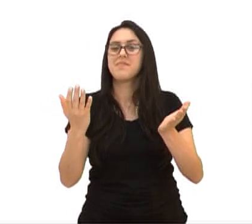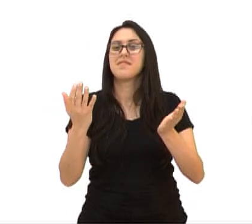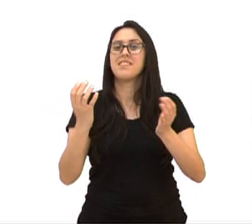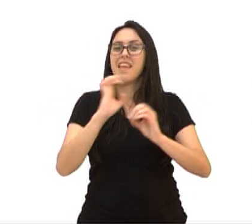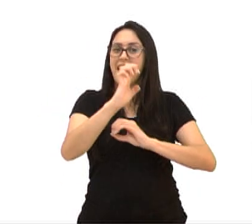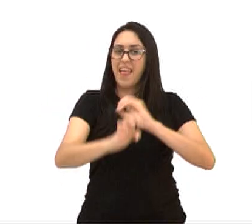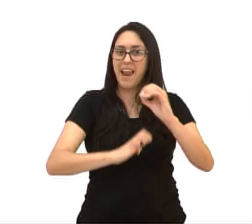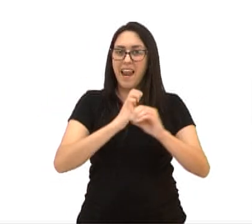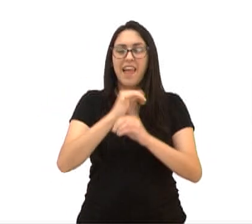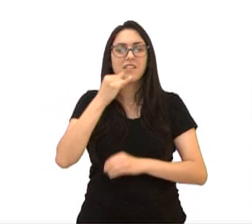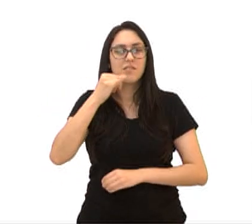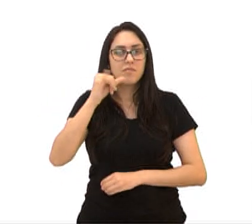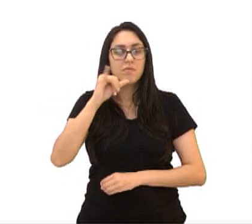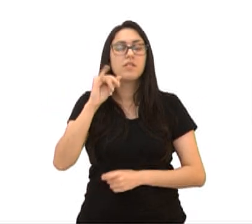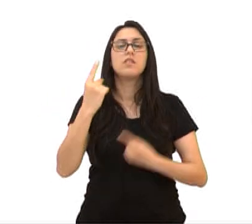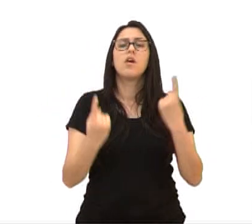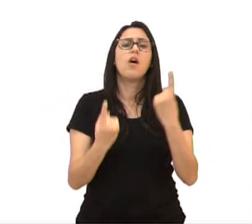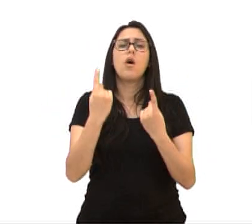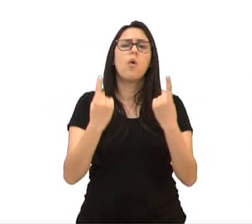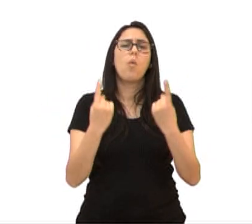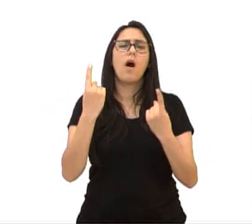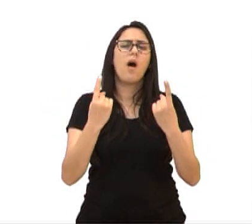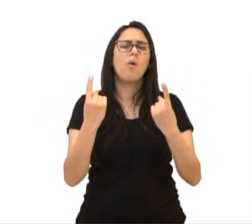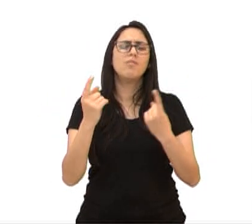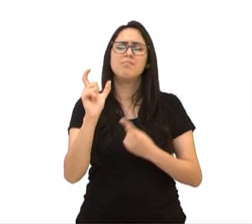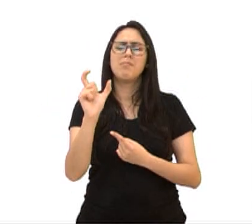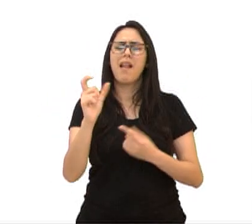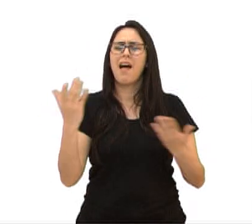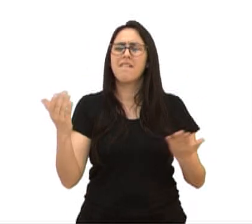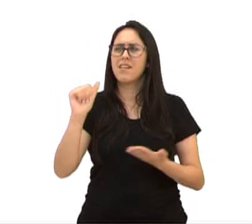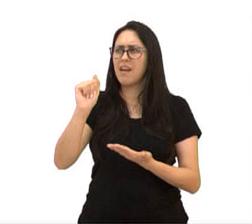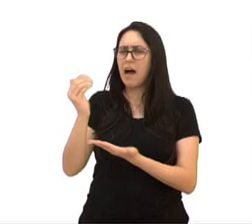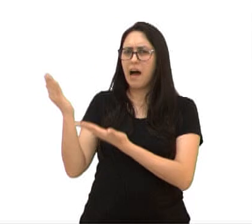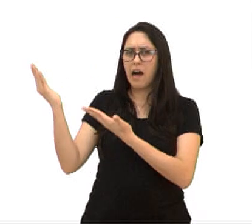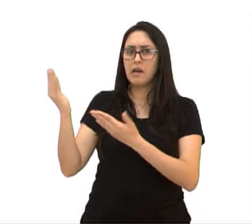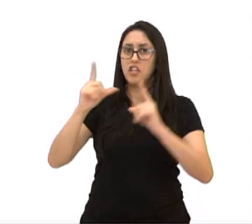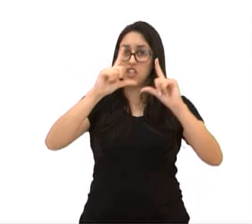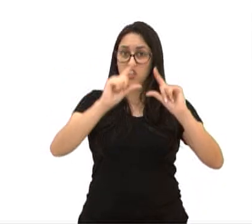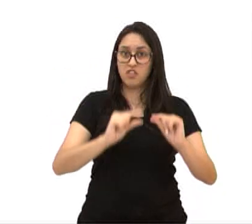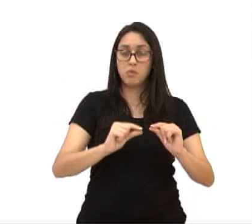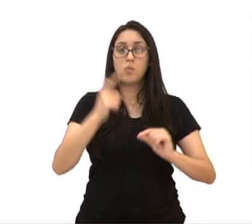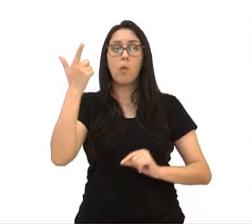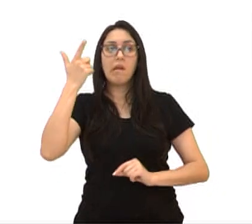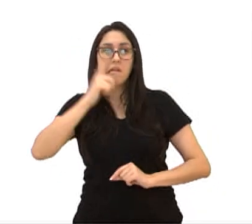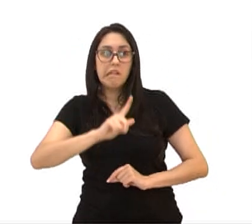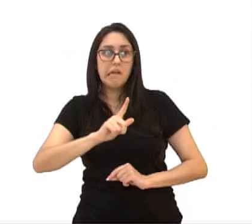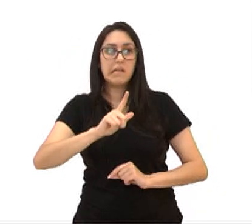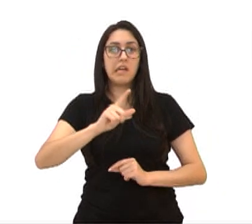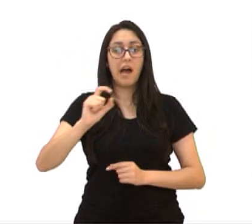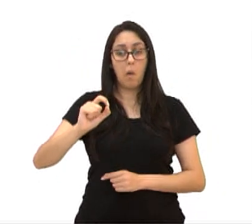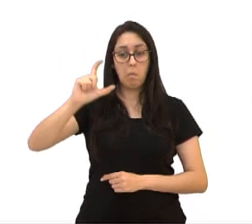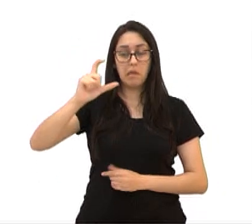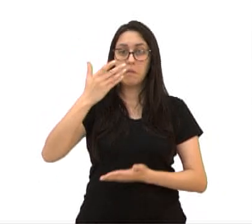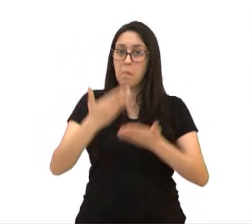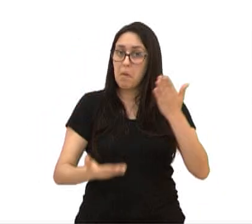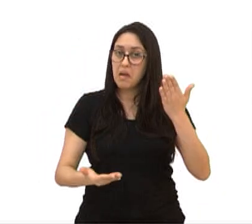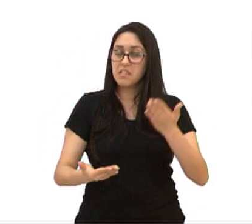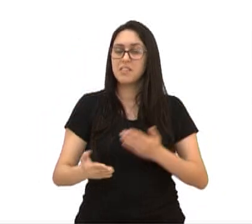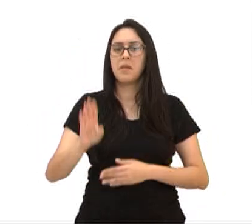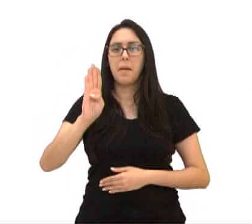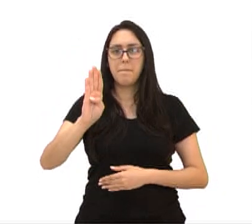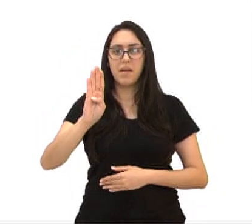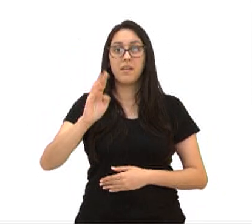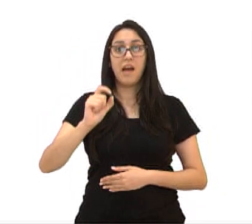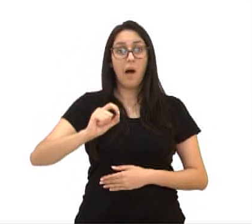Então, qual dessas alternativas está correta? A letra A, diminui e ganha, aumenta e perde. Letra B, aumenta